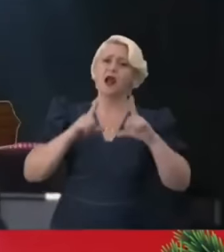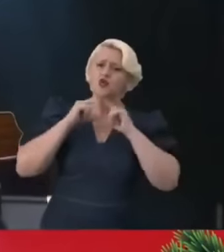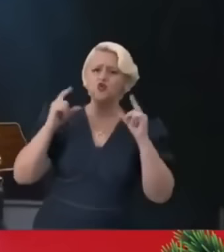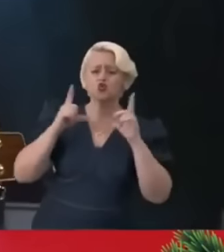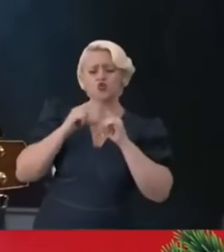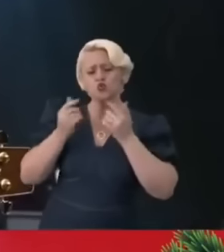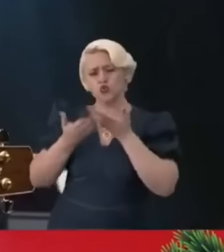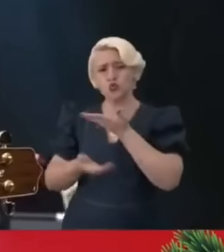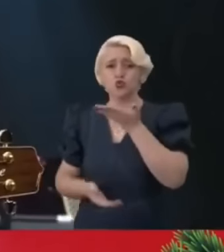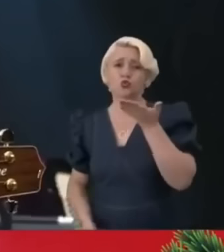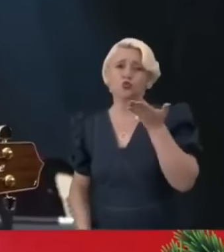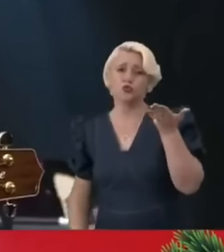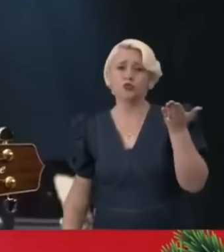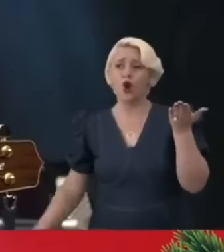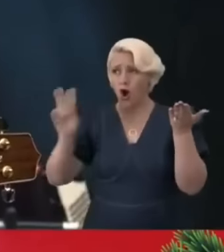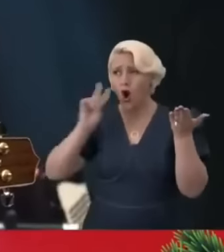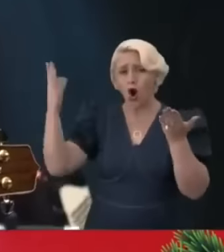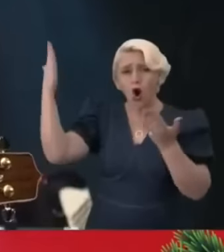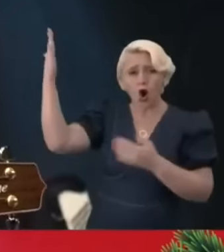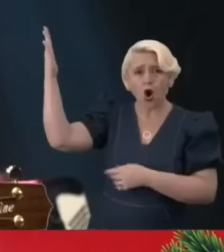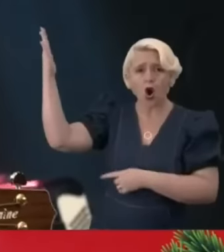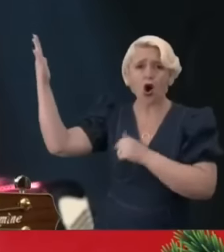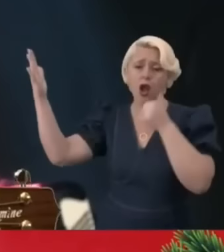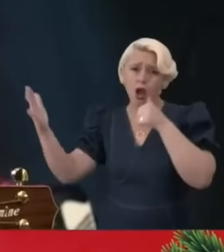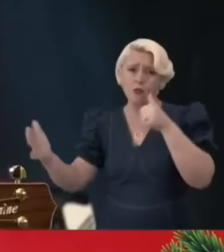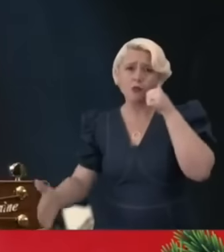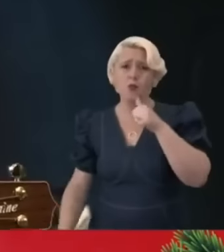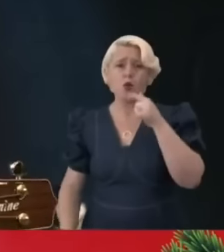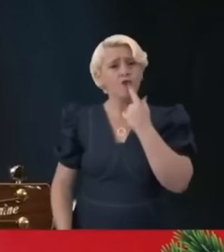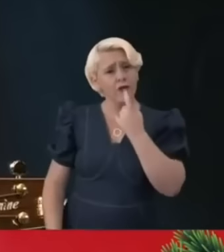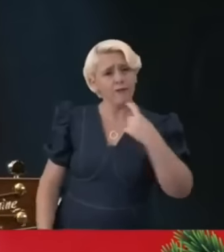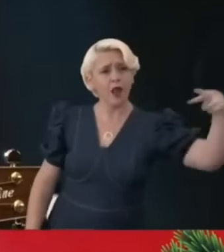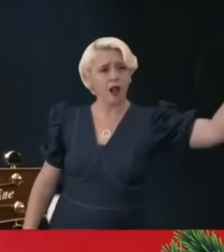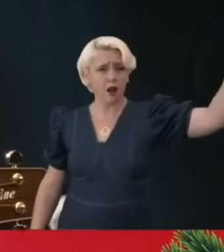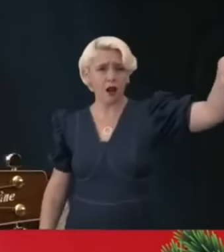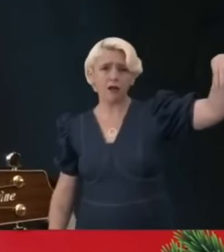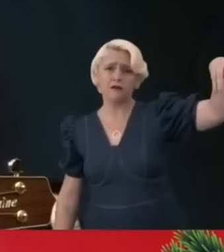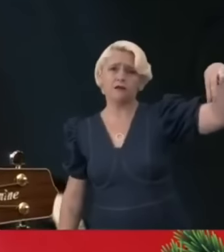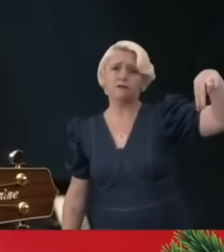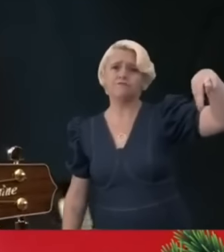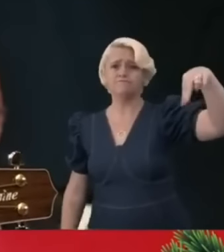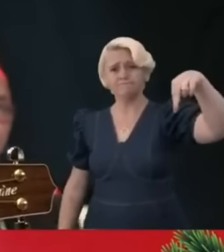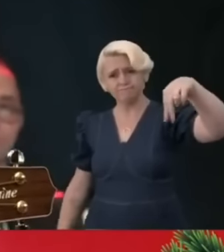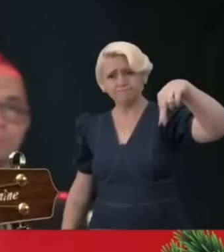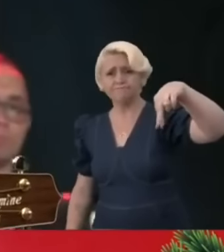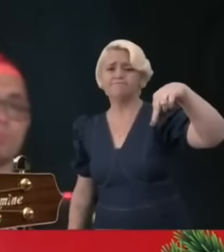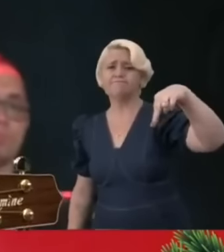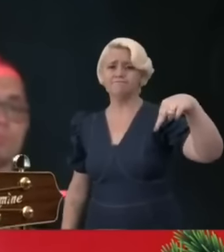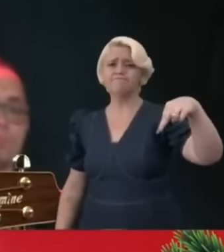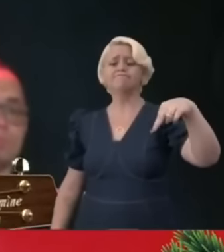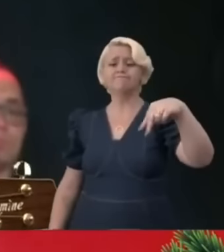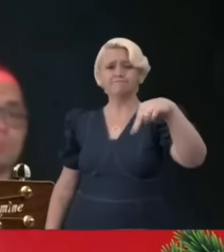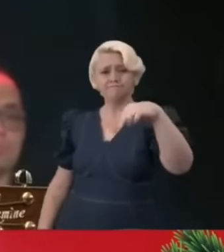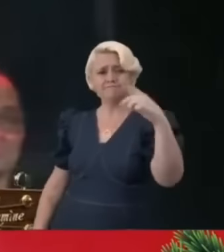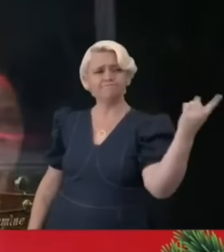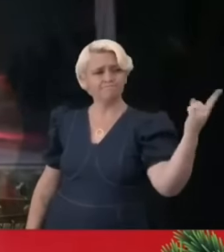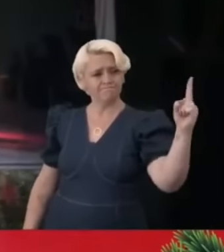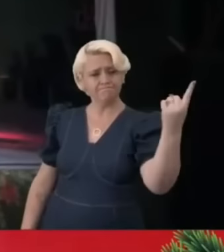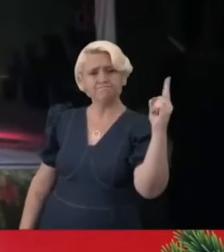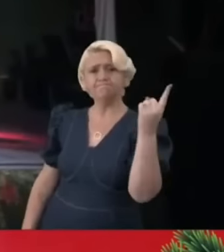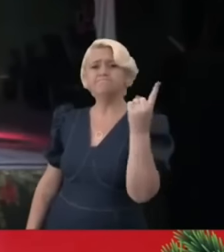Garçom, olhe pelo espelho, a dama de vermelho que vai se levantar.